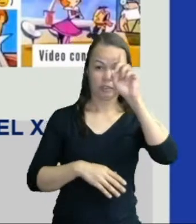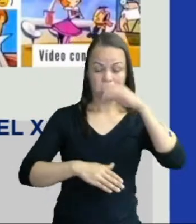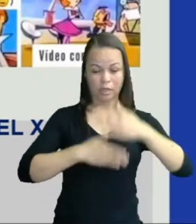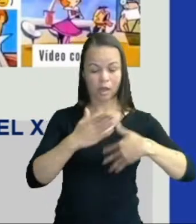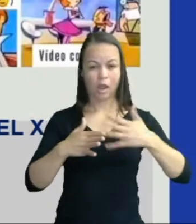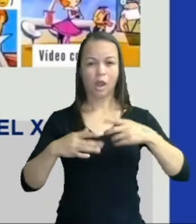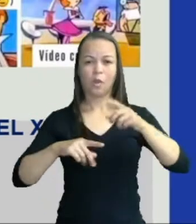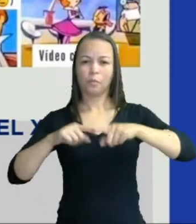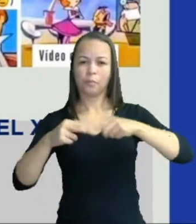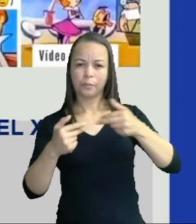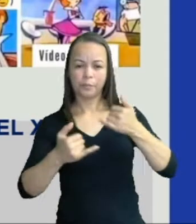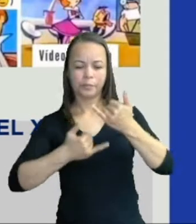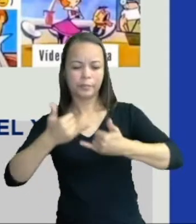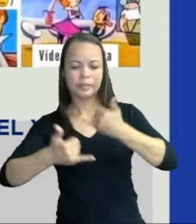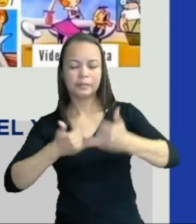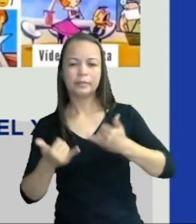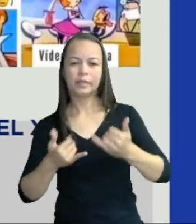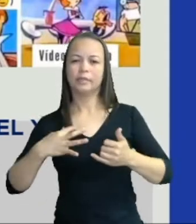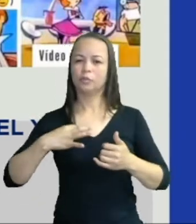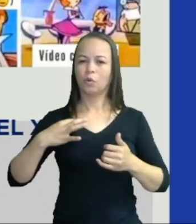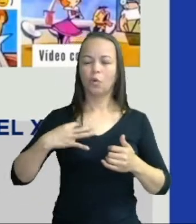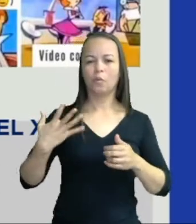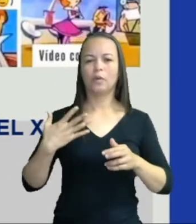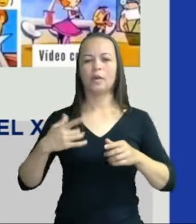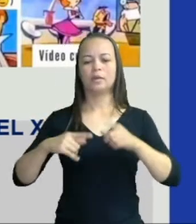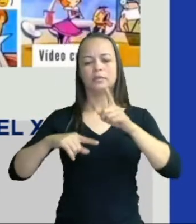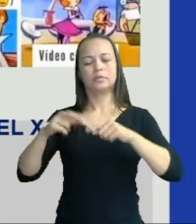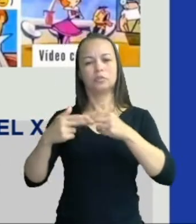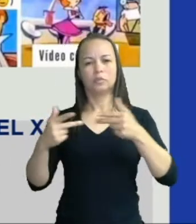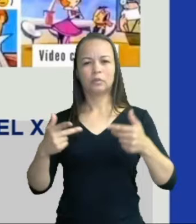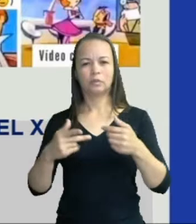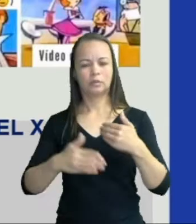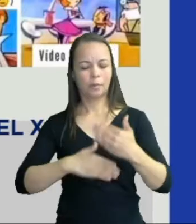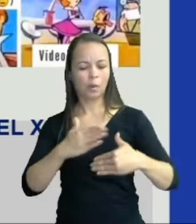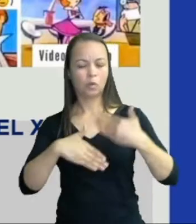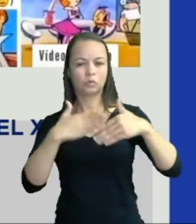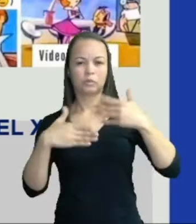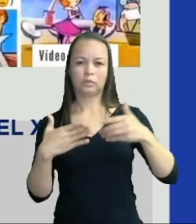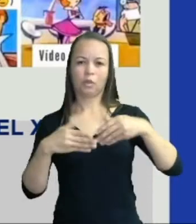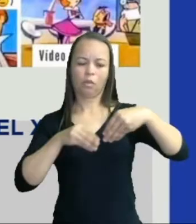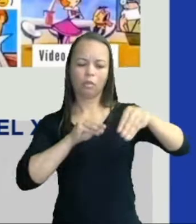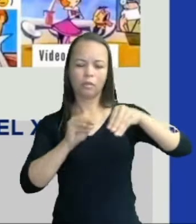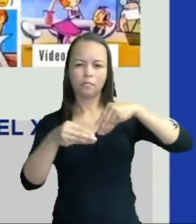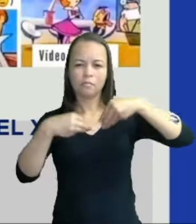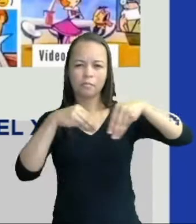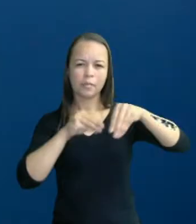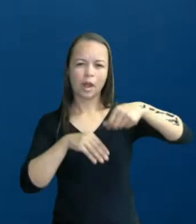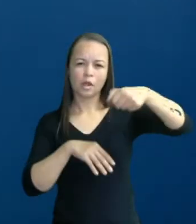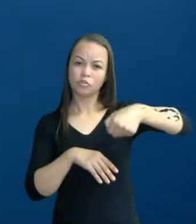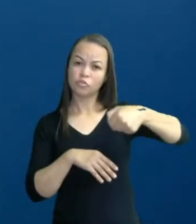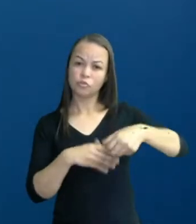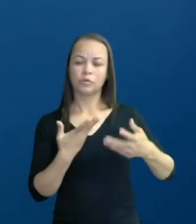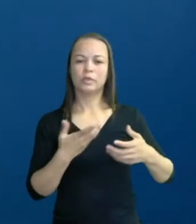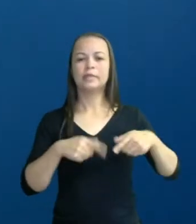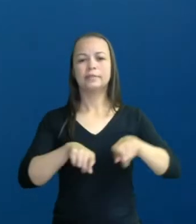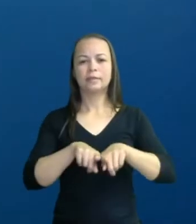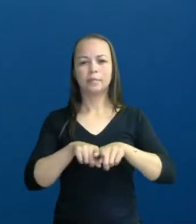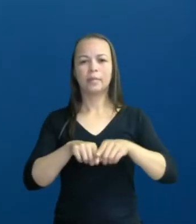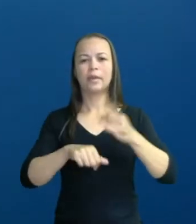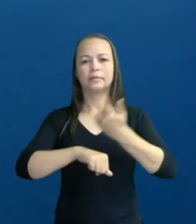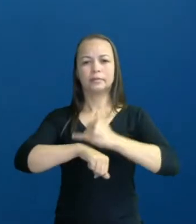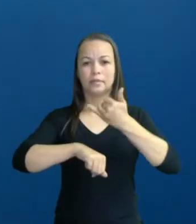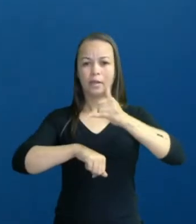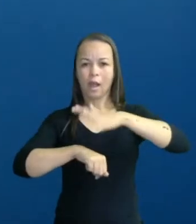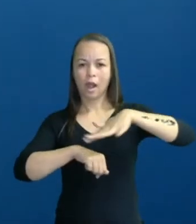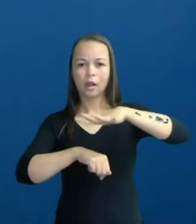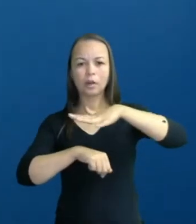roupas, mobiliários e seus materiais de produção de plástico e alumínio. Exatamente. Então,